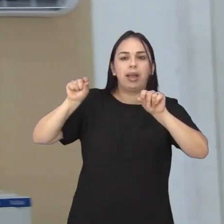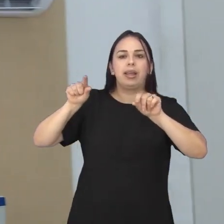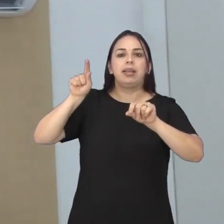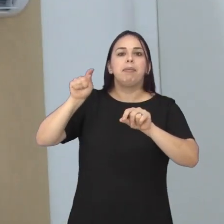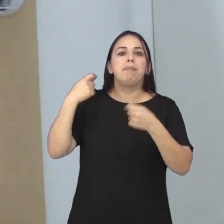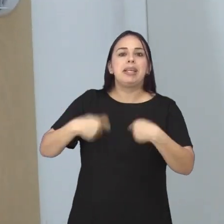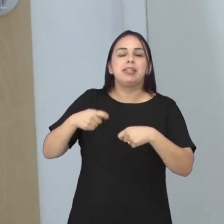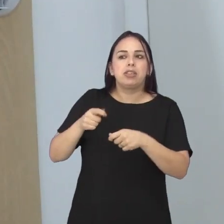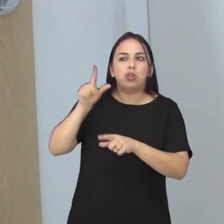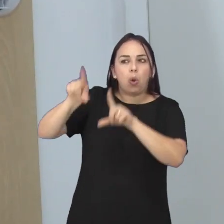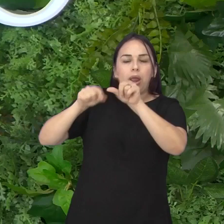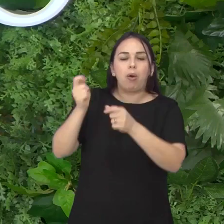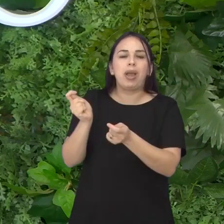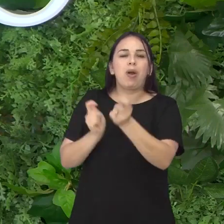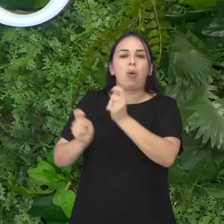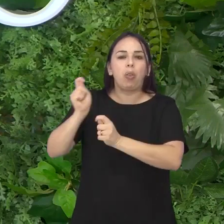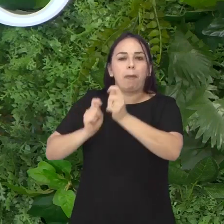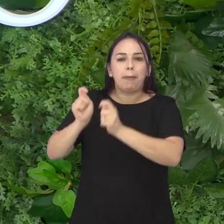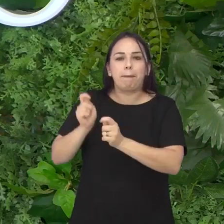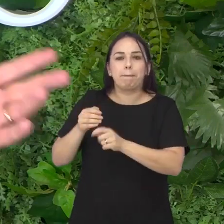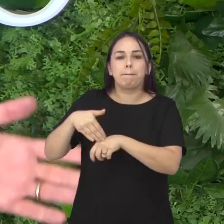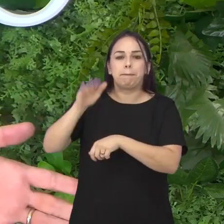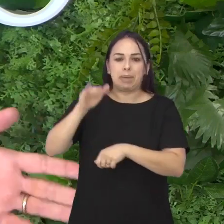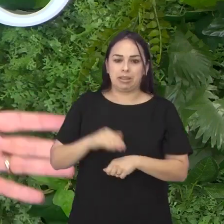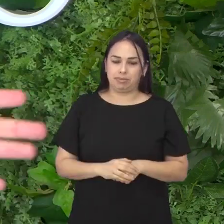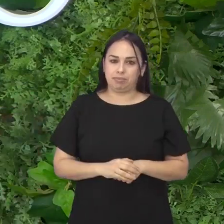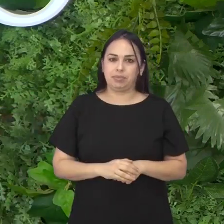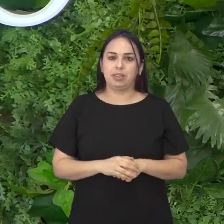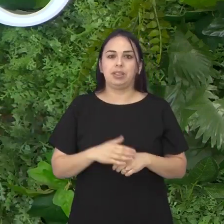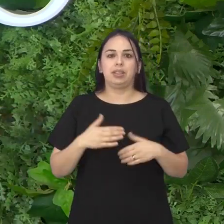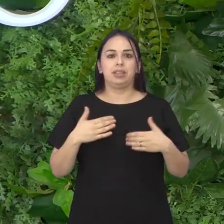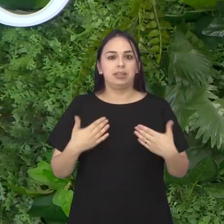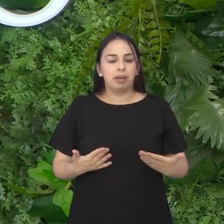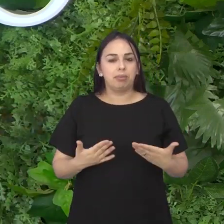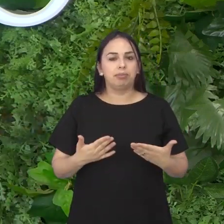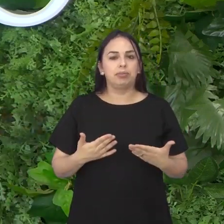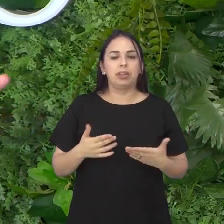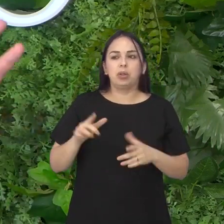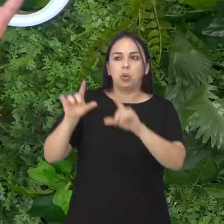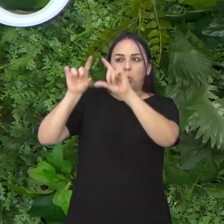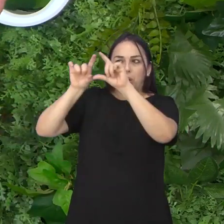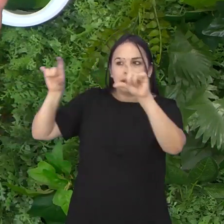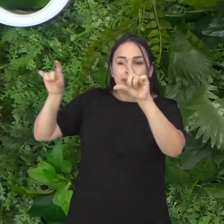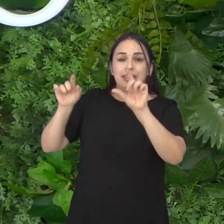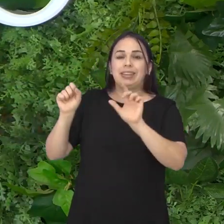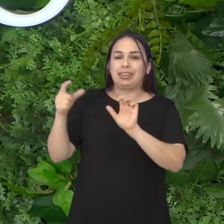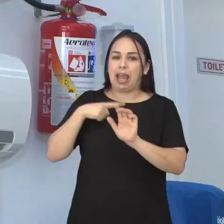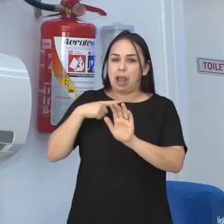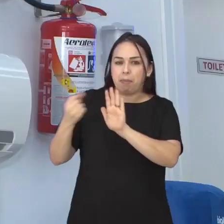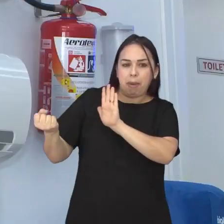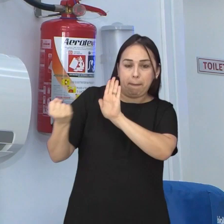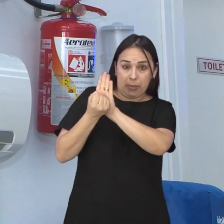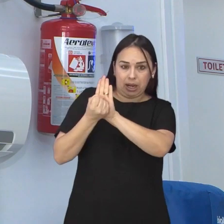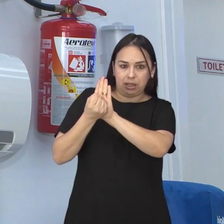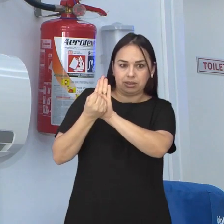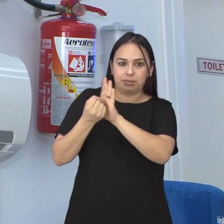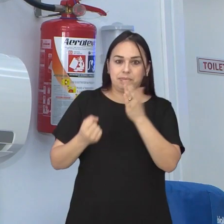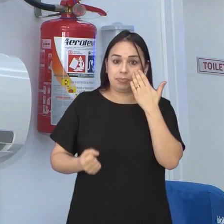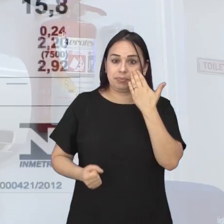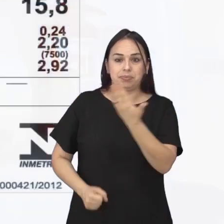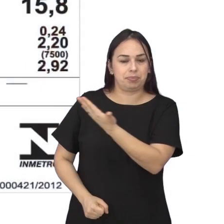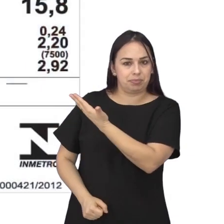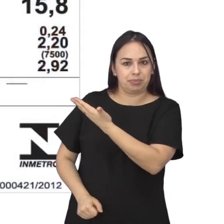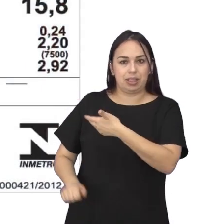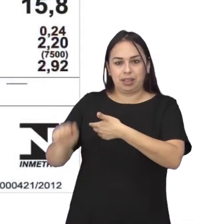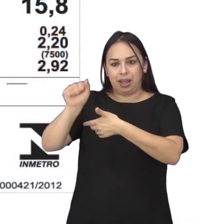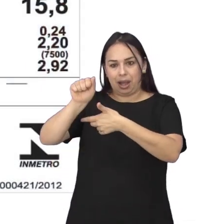mais econômicos. O selo Procel é o Programa Nacional de Conservação de Energia, né? Então os equipamentos têm uma etiqueta colada,